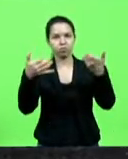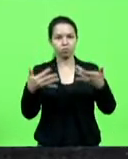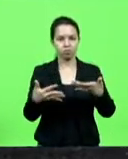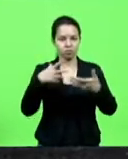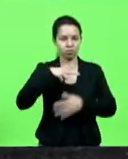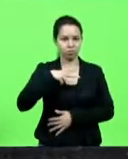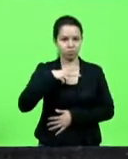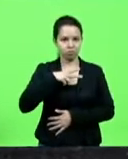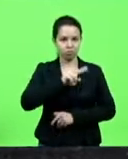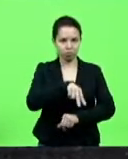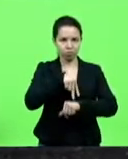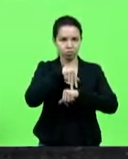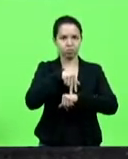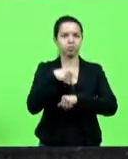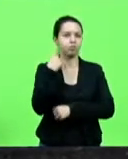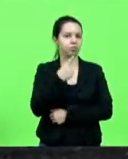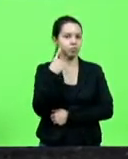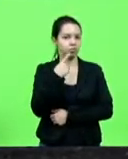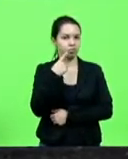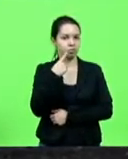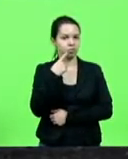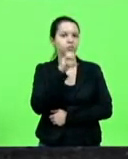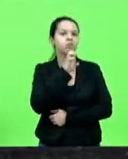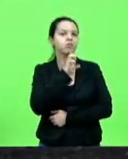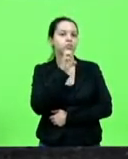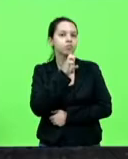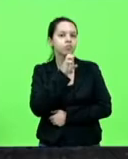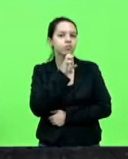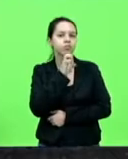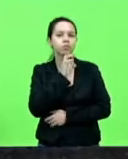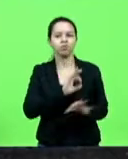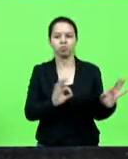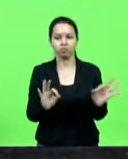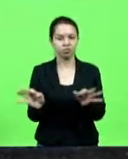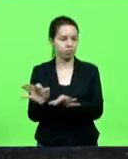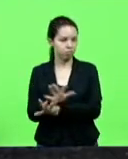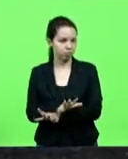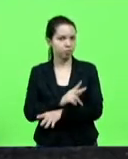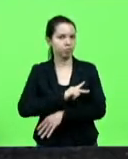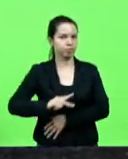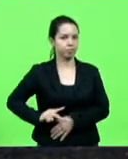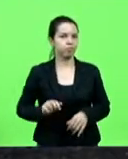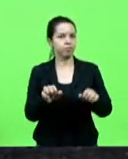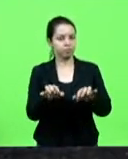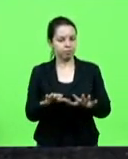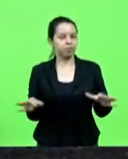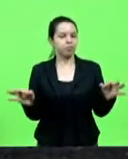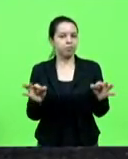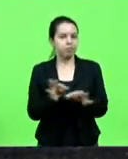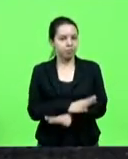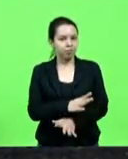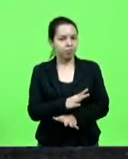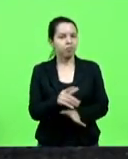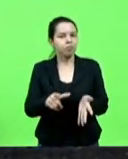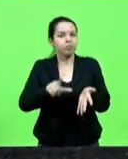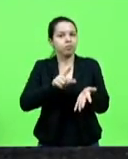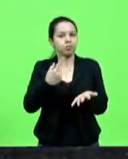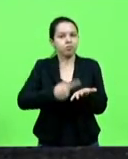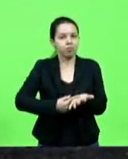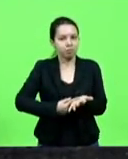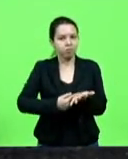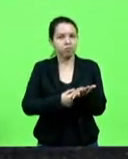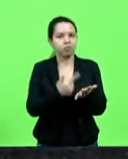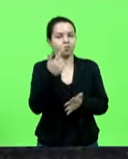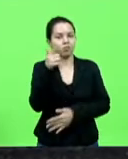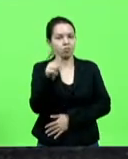Fez uso da palavra o senhor deputado Felipe Estevam. Nada mais havendo, senhor presidente, antes de encerrar a sessão, convocou outra ordinária